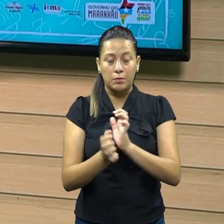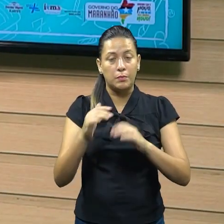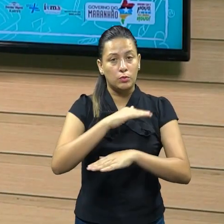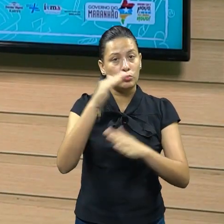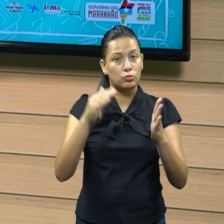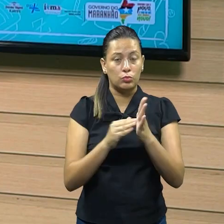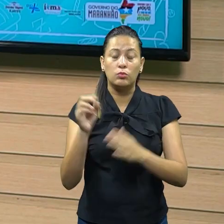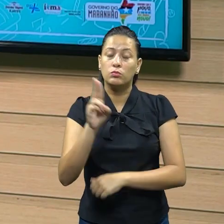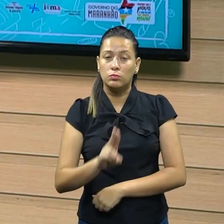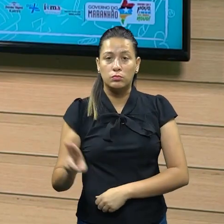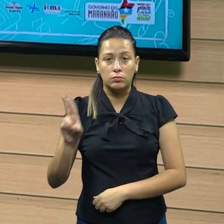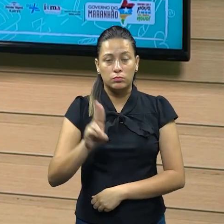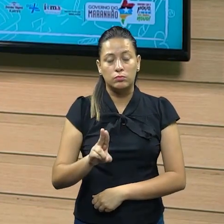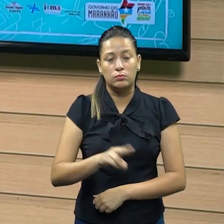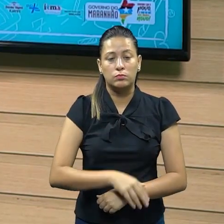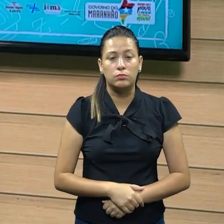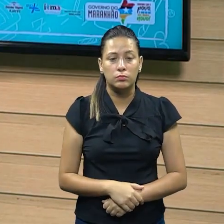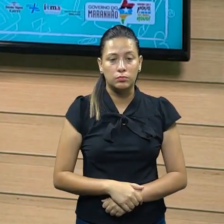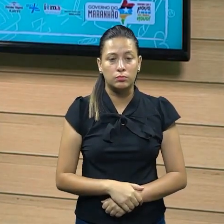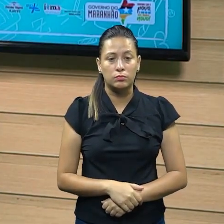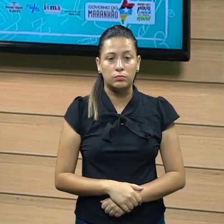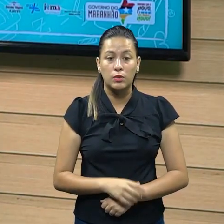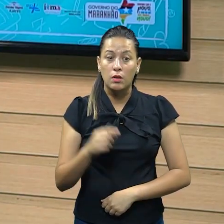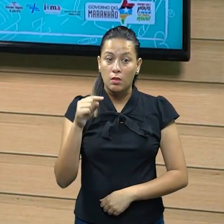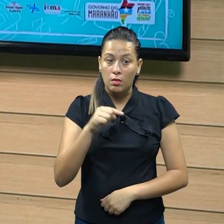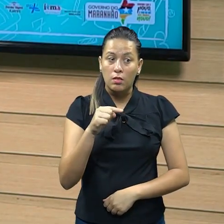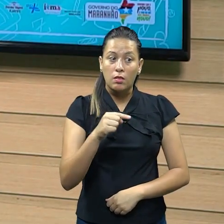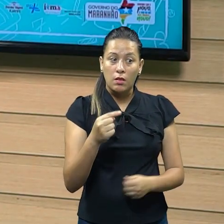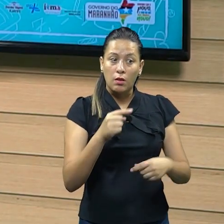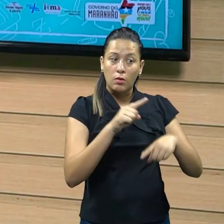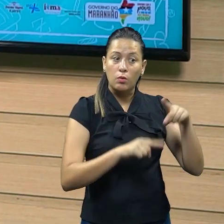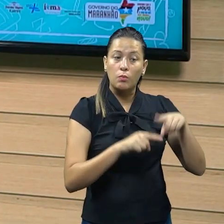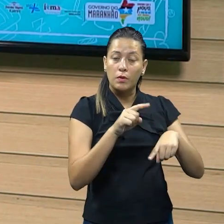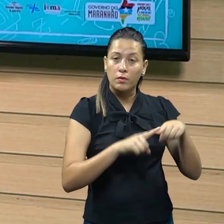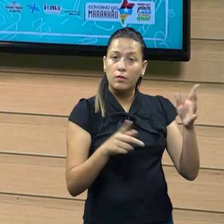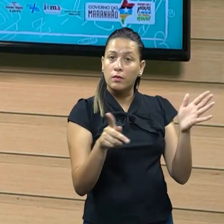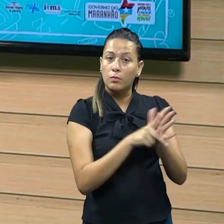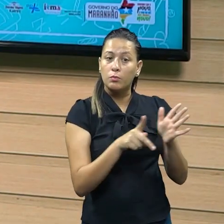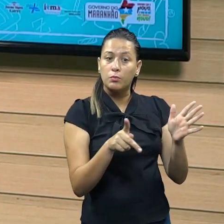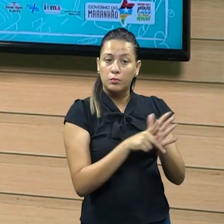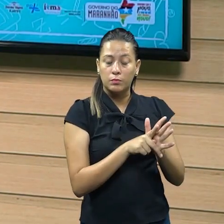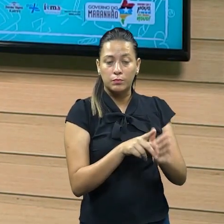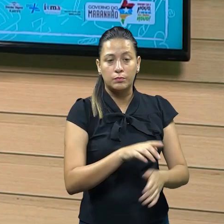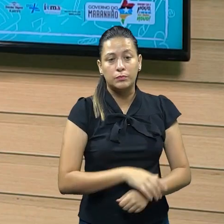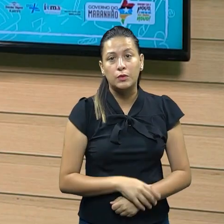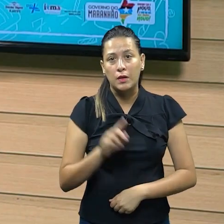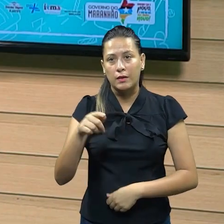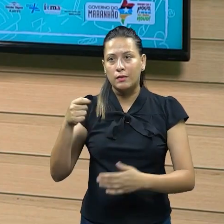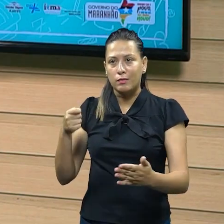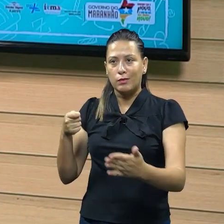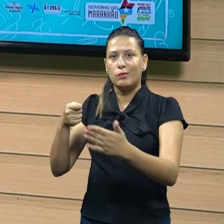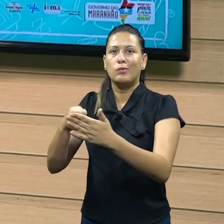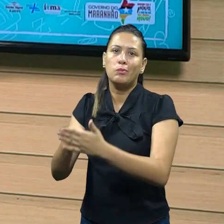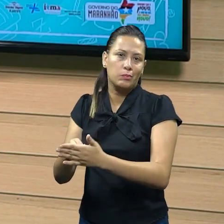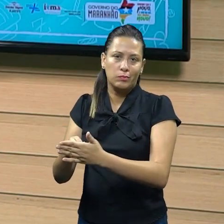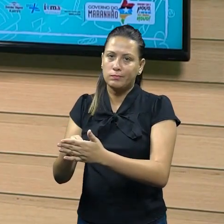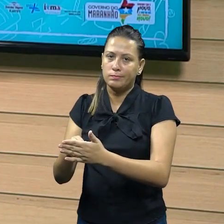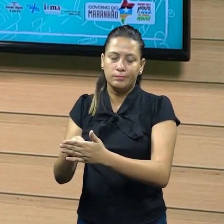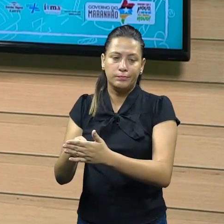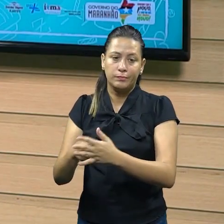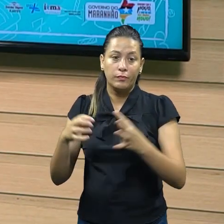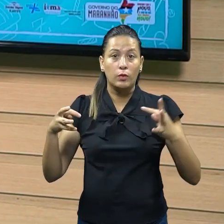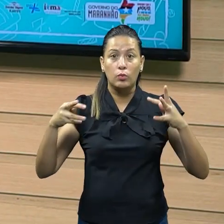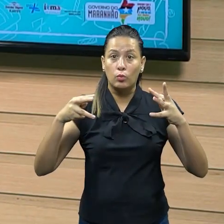utilizam, tá? No aparelho em si, não é aquela que entra e chega na tomada e vai para o aparelho.